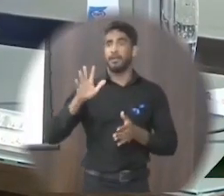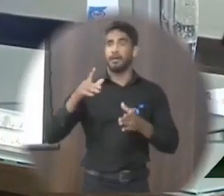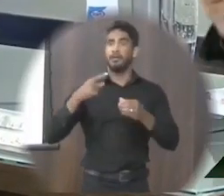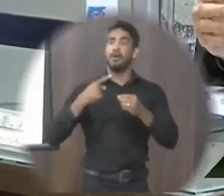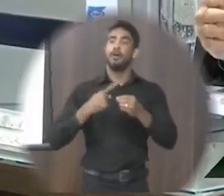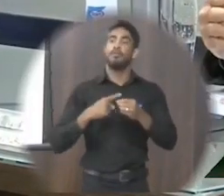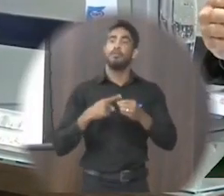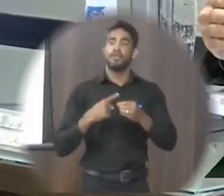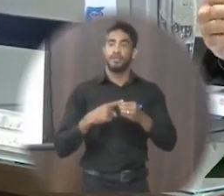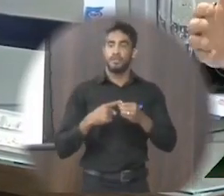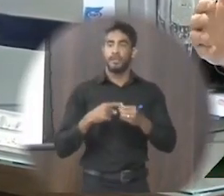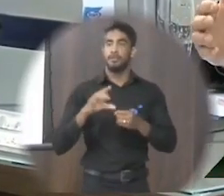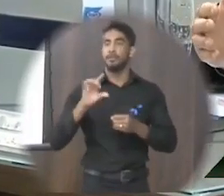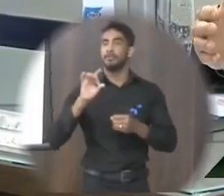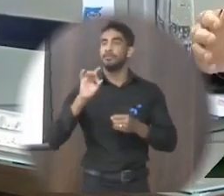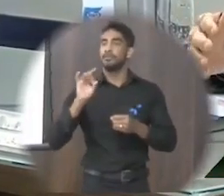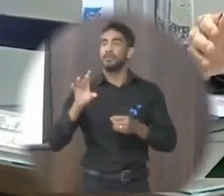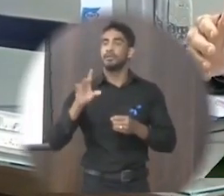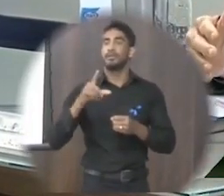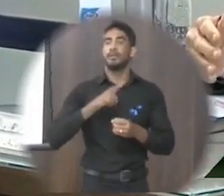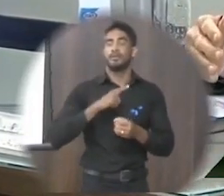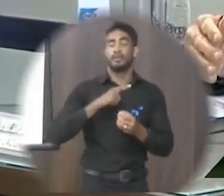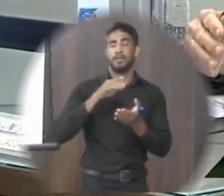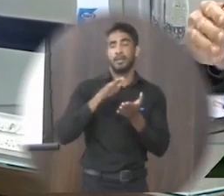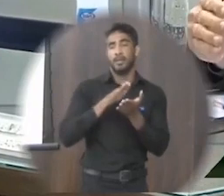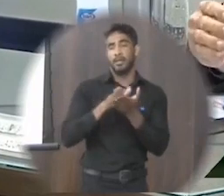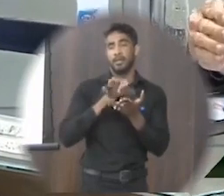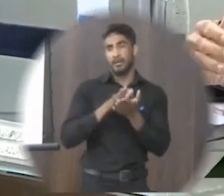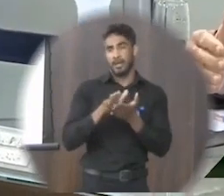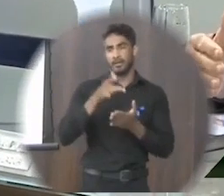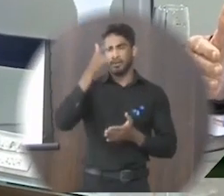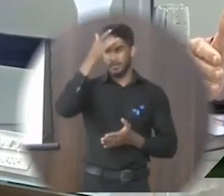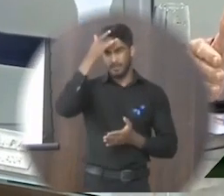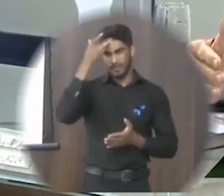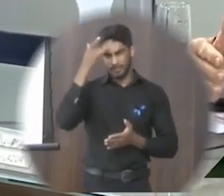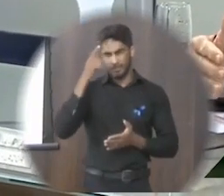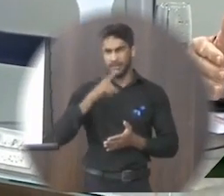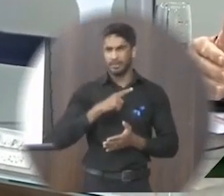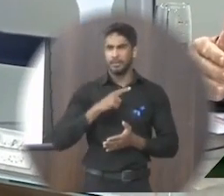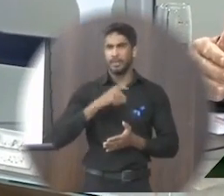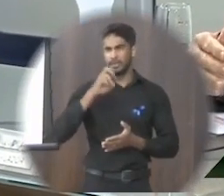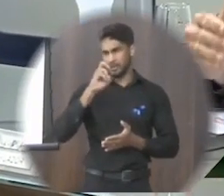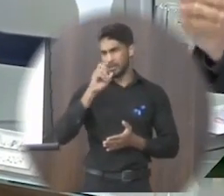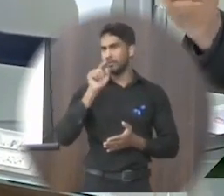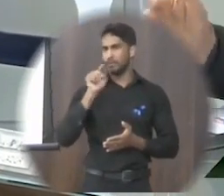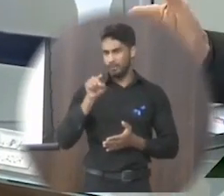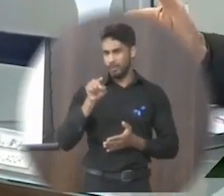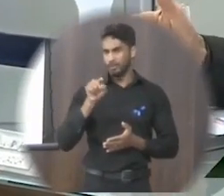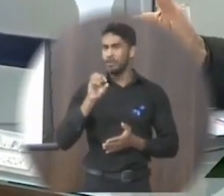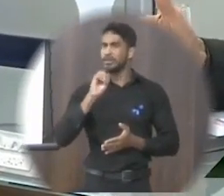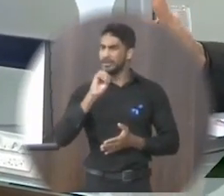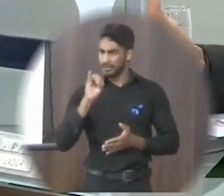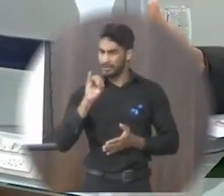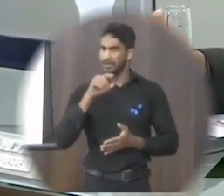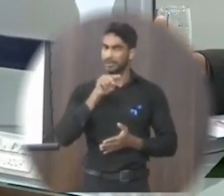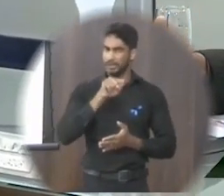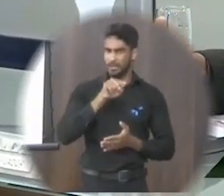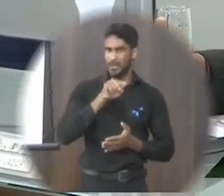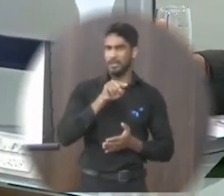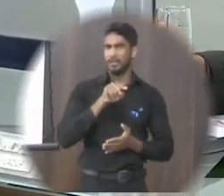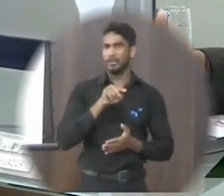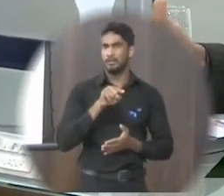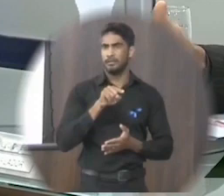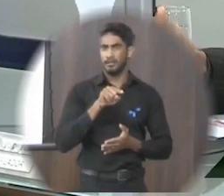municípios só vai ter despesas. Para o funcionário que ganha acima do teto, é vantagem. Porque se ele for fazer